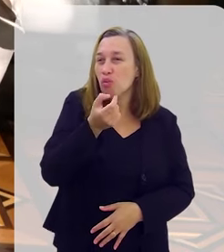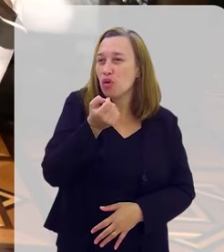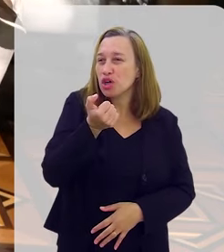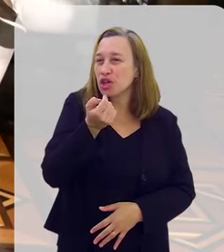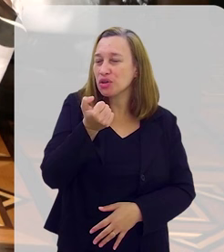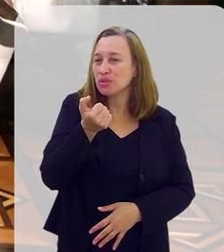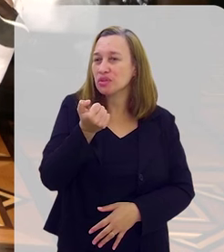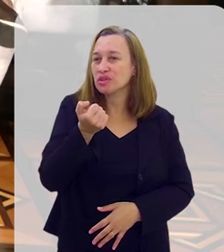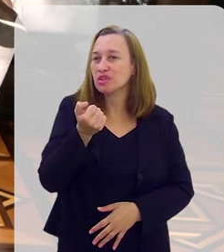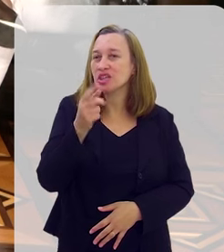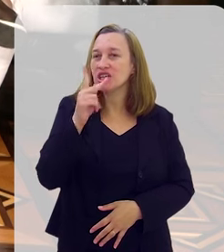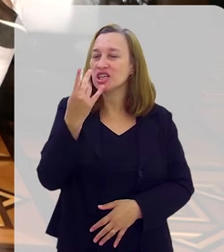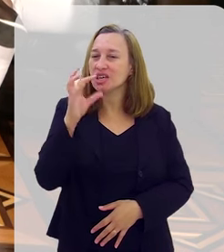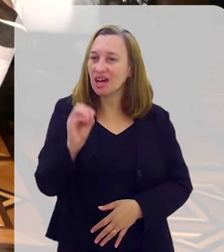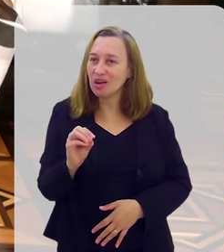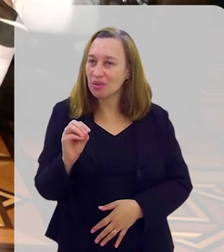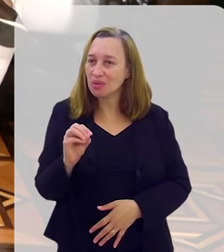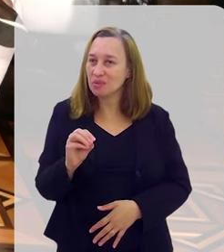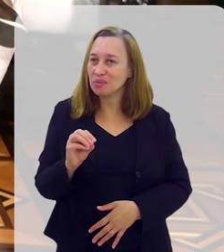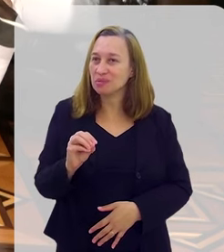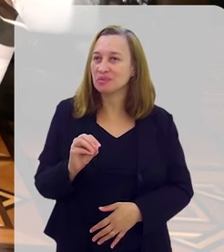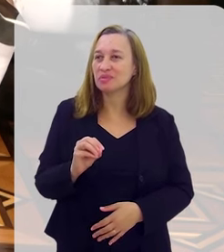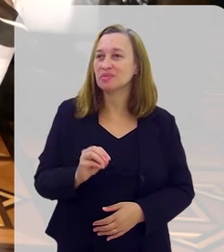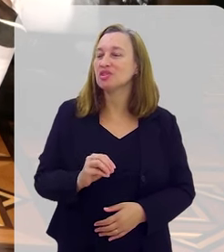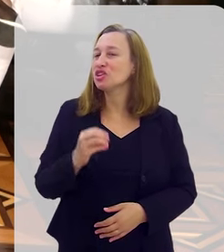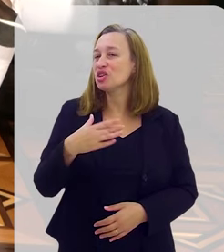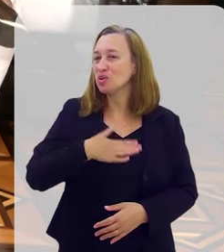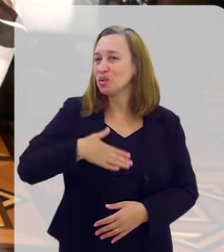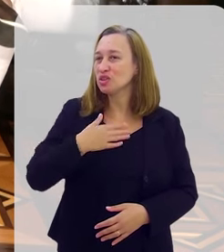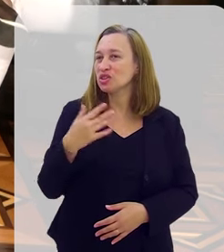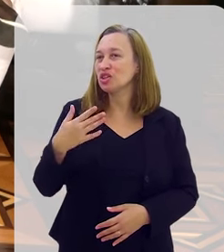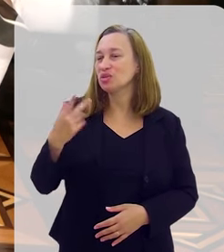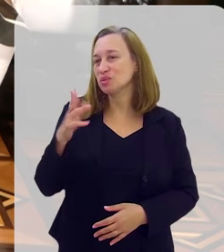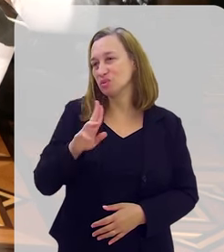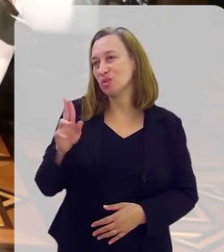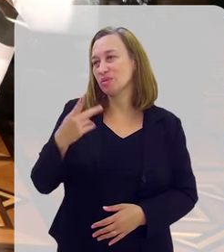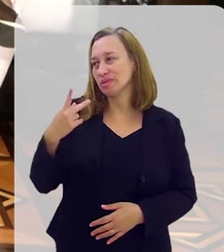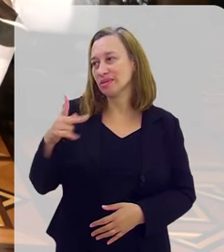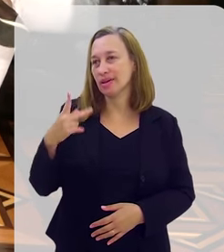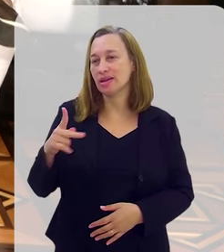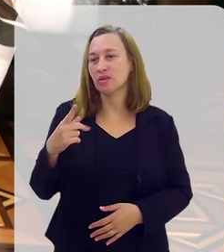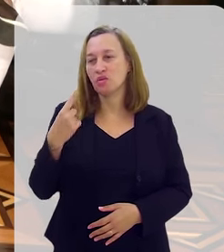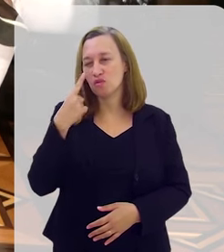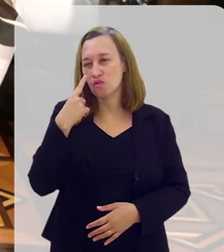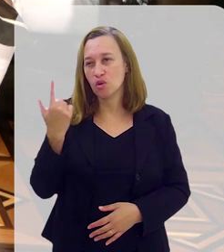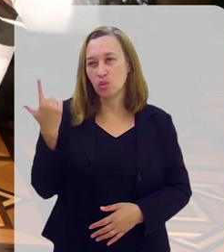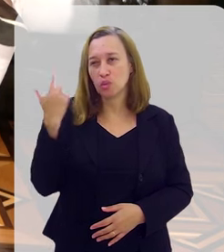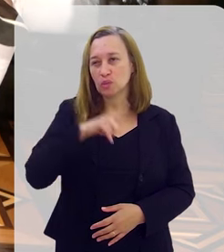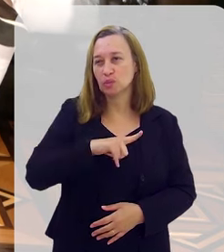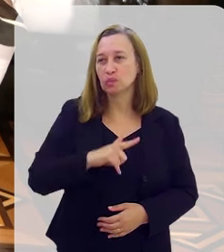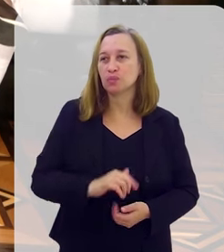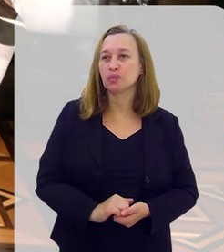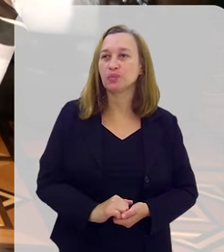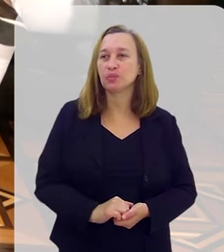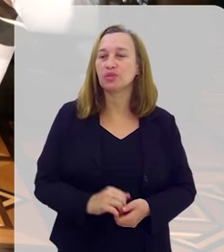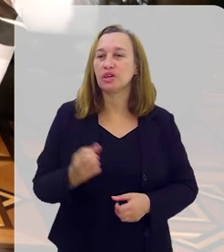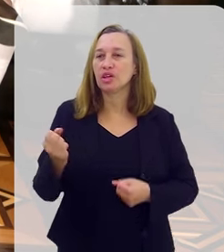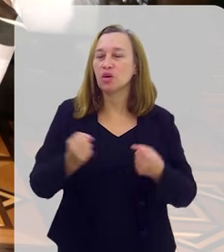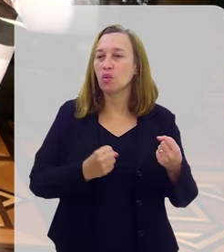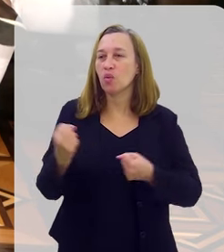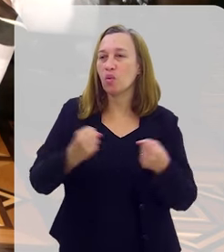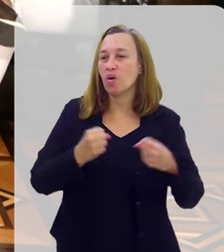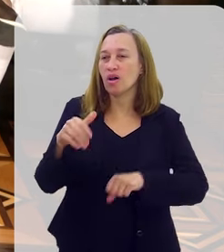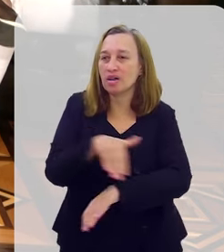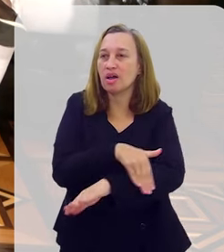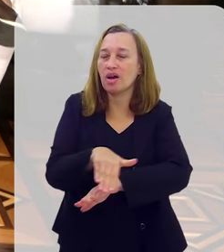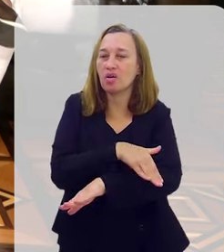dele, o nosso Iago Cleiton. Gostei do nome dele, Iago Cleiton. Sabe, eu consigo ver ele correndo